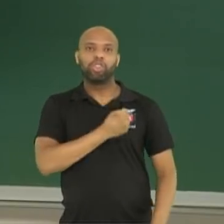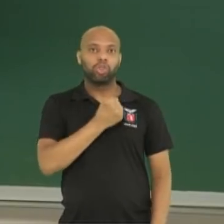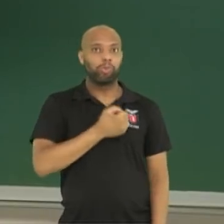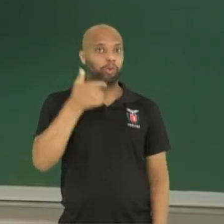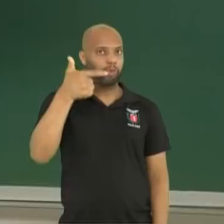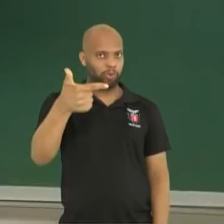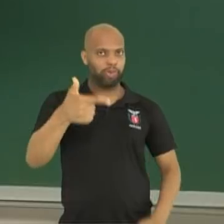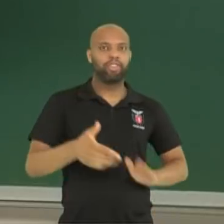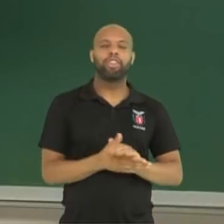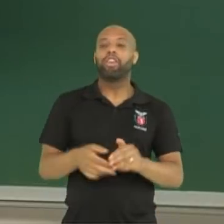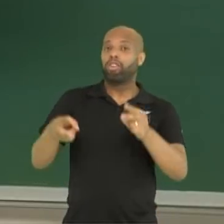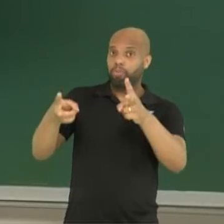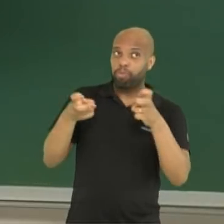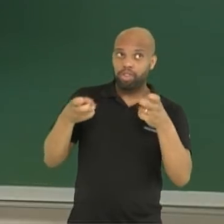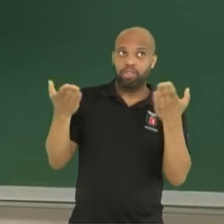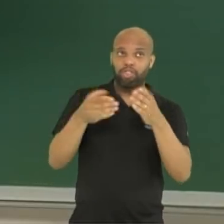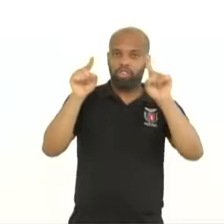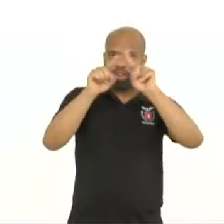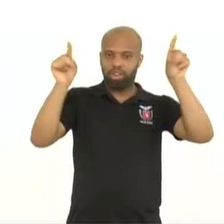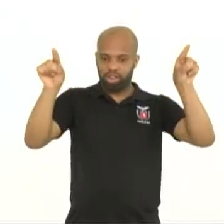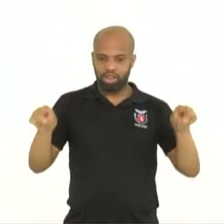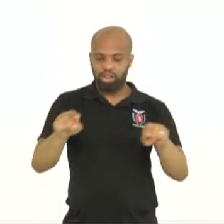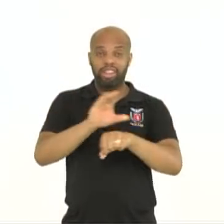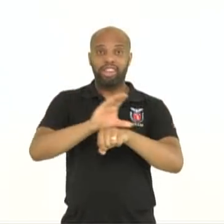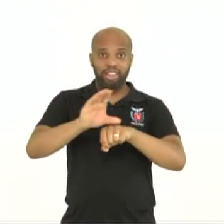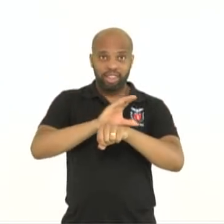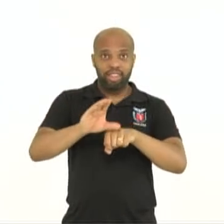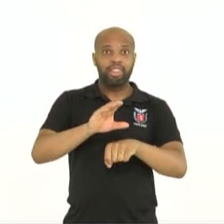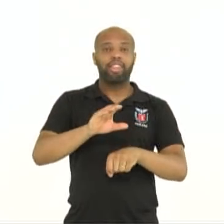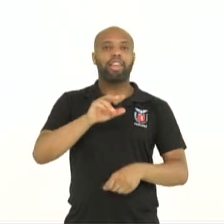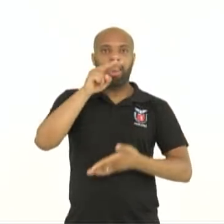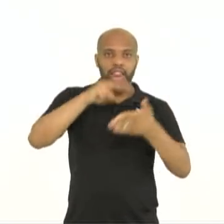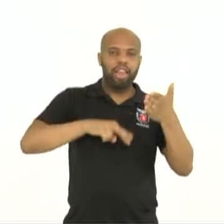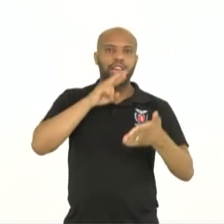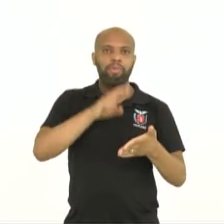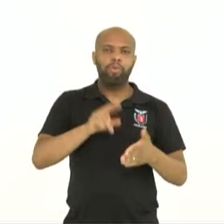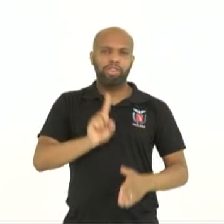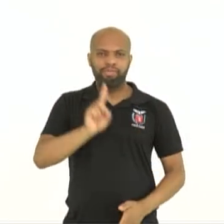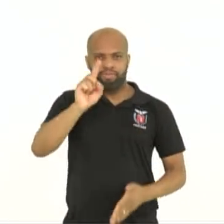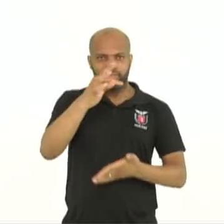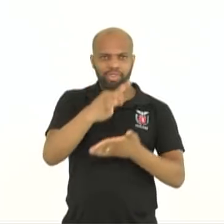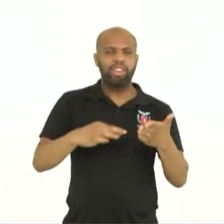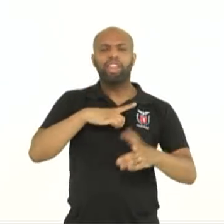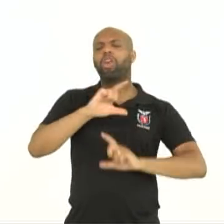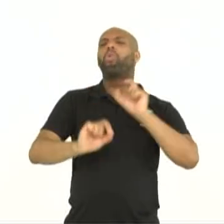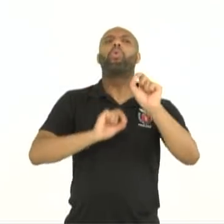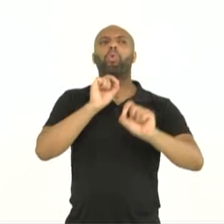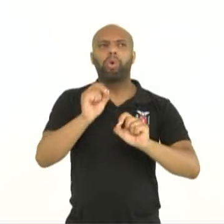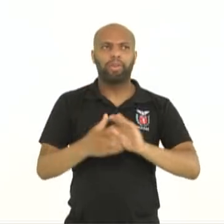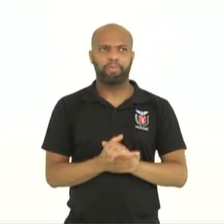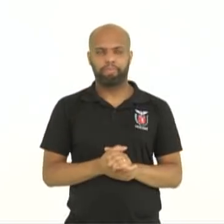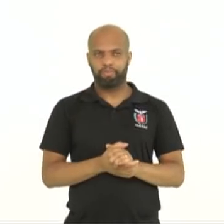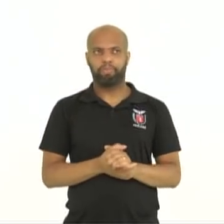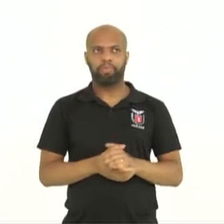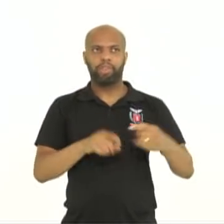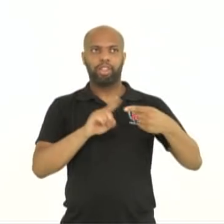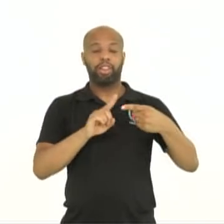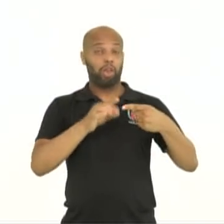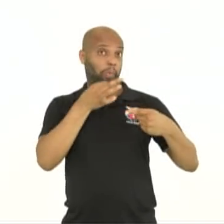atividade. Observe o trecho, faça a leitura e responda. No trecho acima, temos a presença de